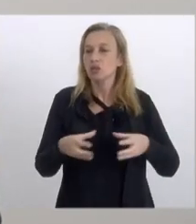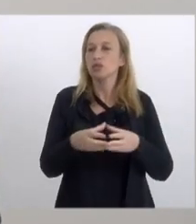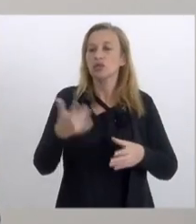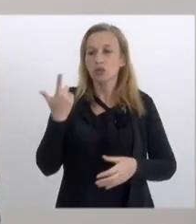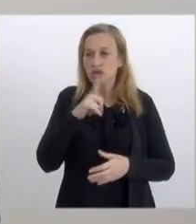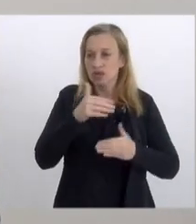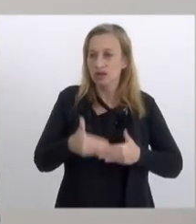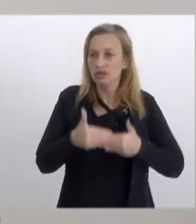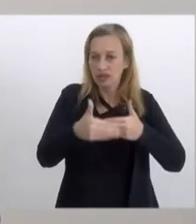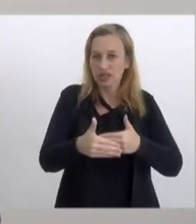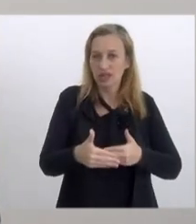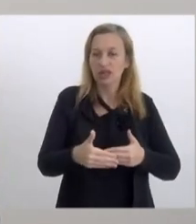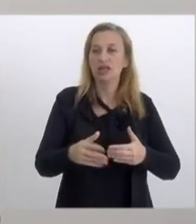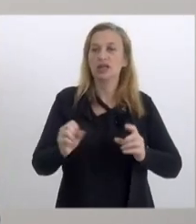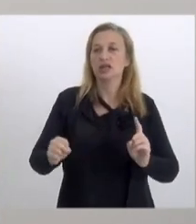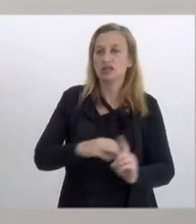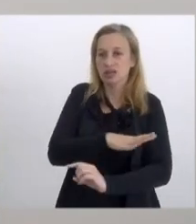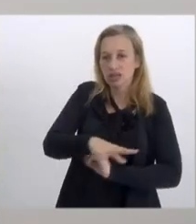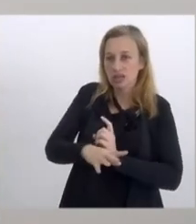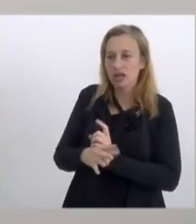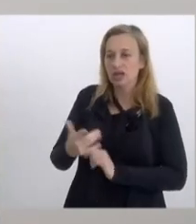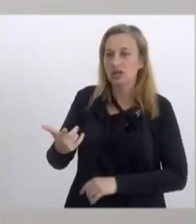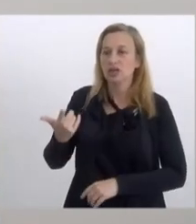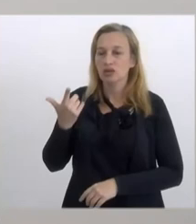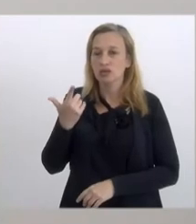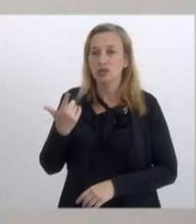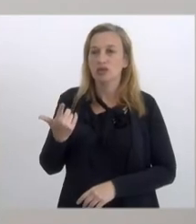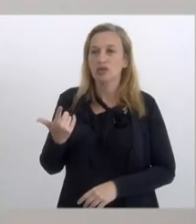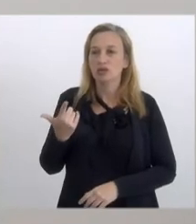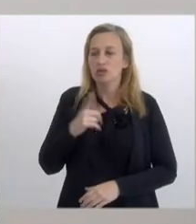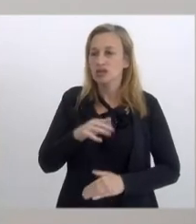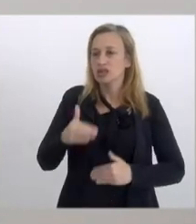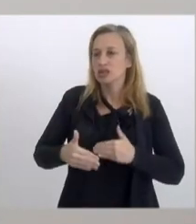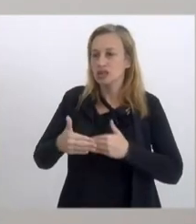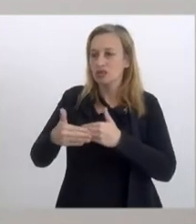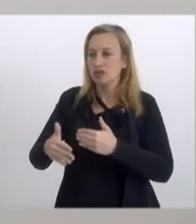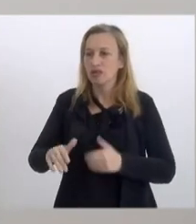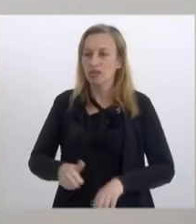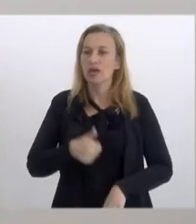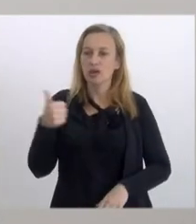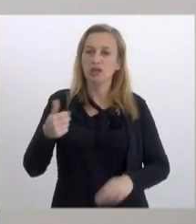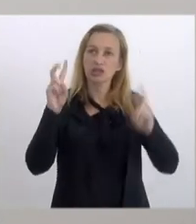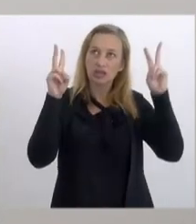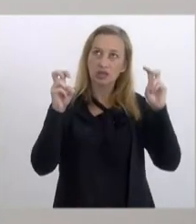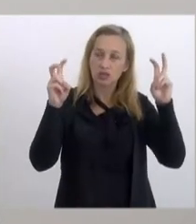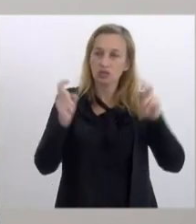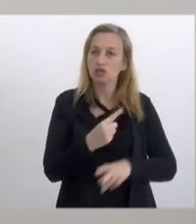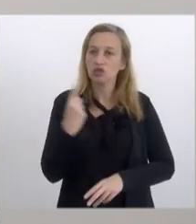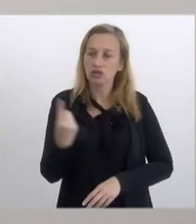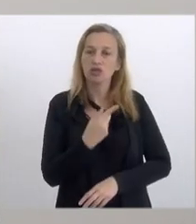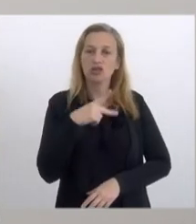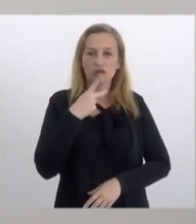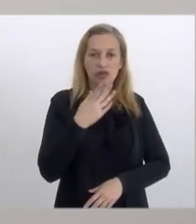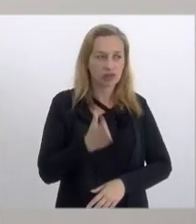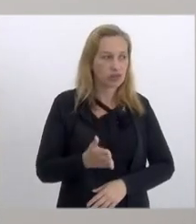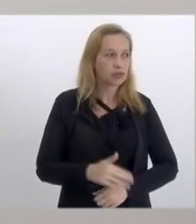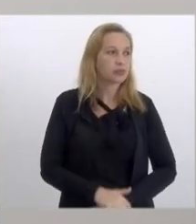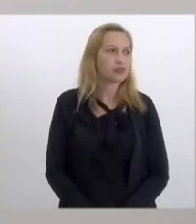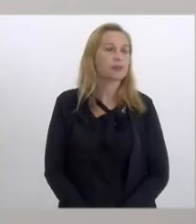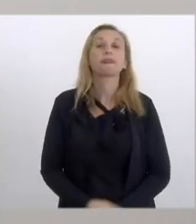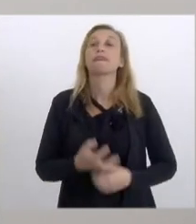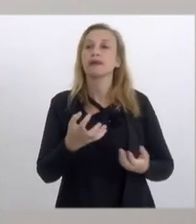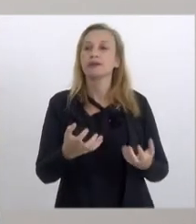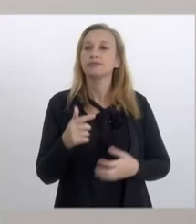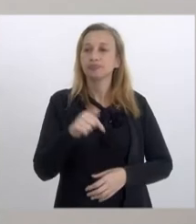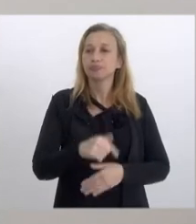possamos avançar e a sociedade ela venha a ser a única beneficiária nessa questão que nós aqui colocamos. Quero